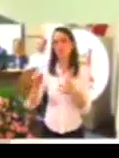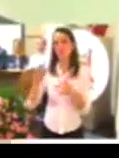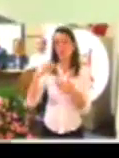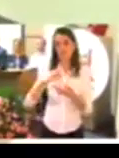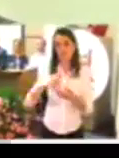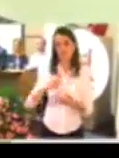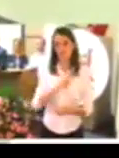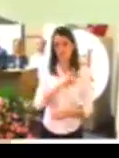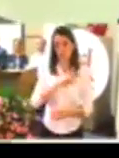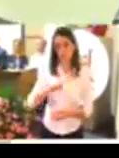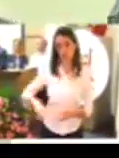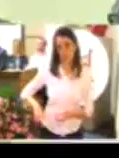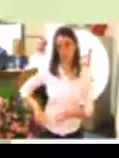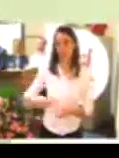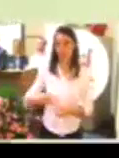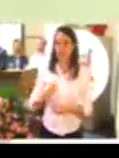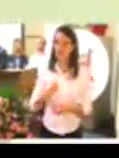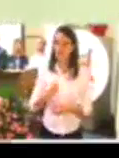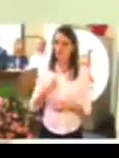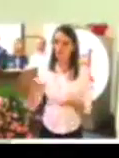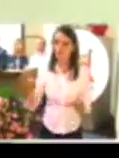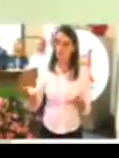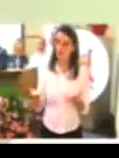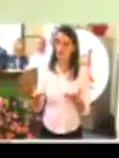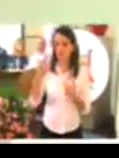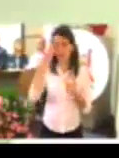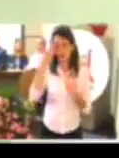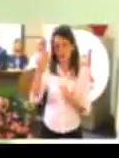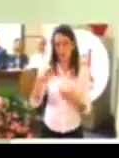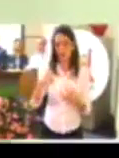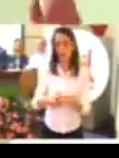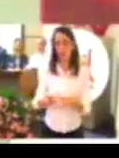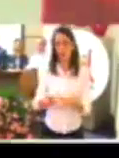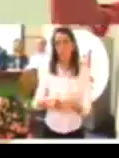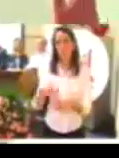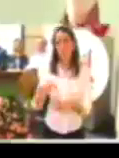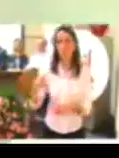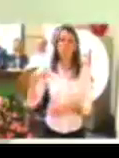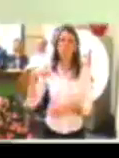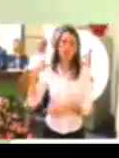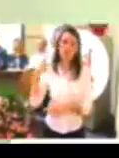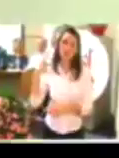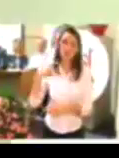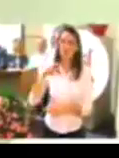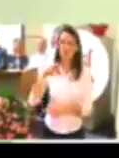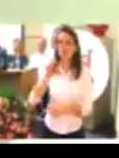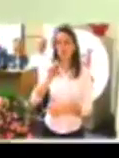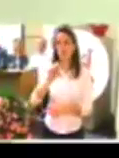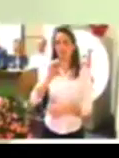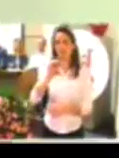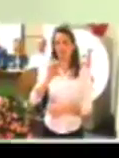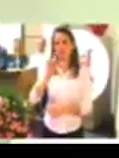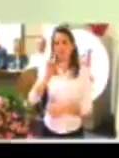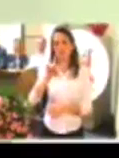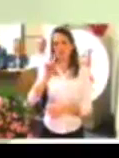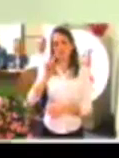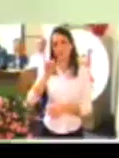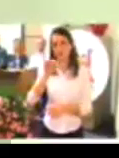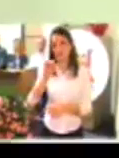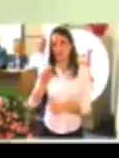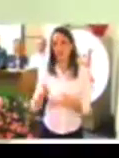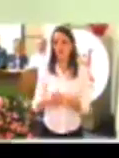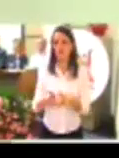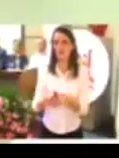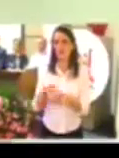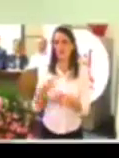Giuliani, obrigada pela presença também. O vereador Silvio Ávila também está presente aqui, Silvio. Também o vereador Júlio Colombo passou